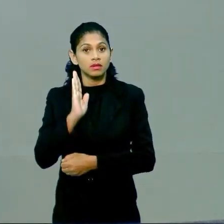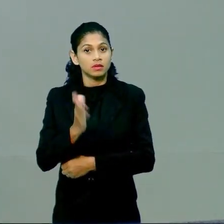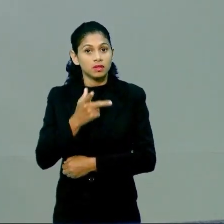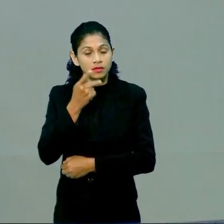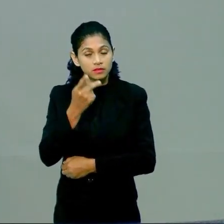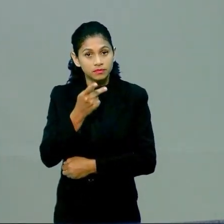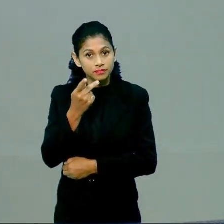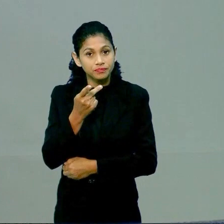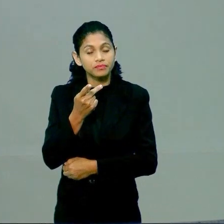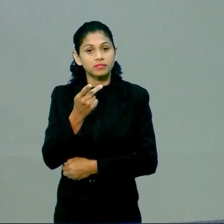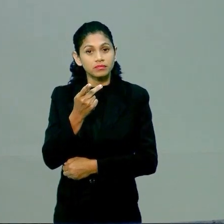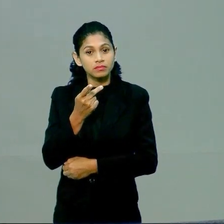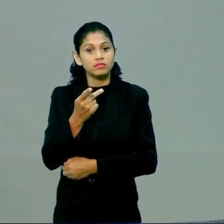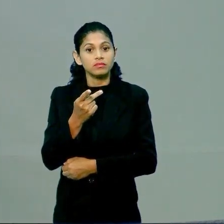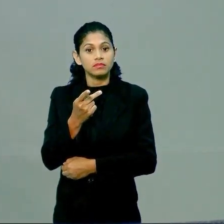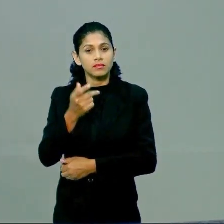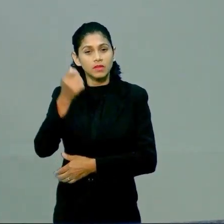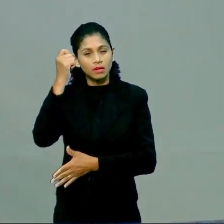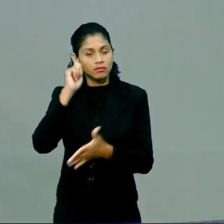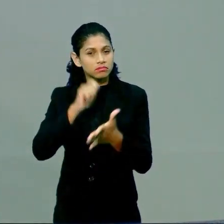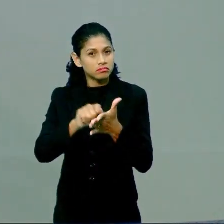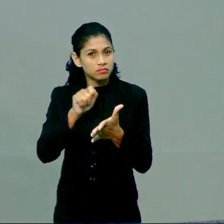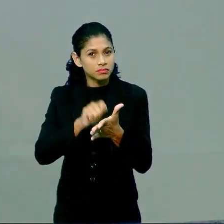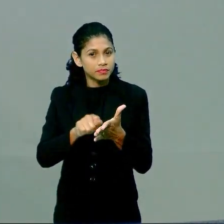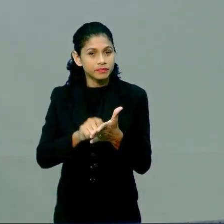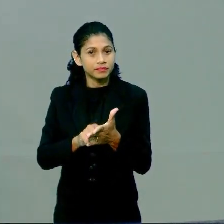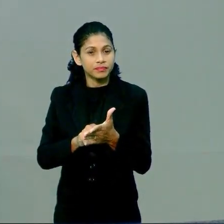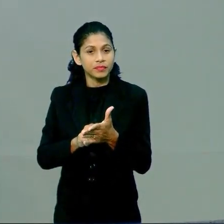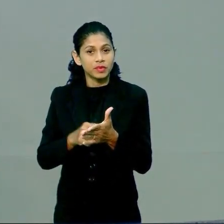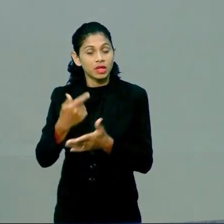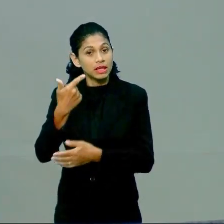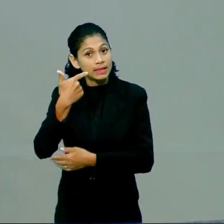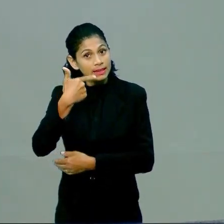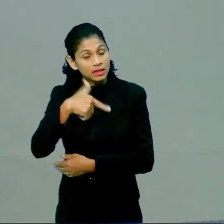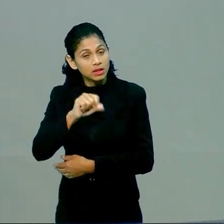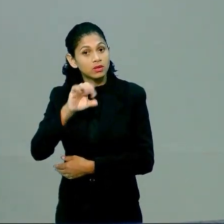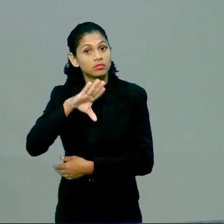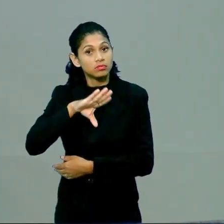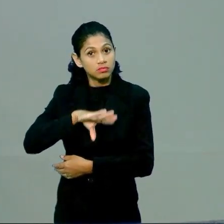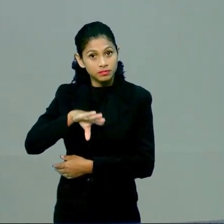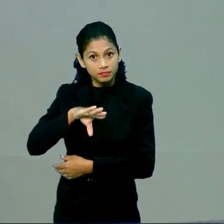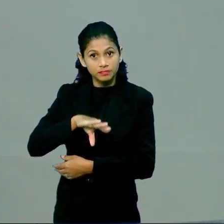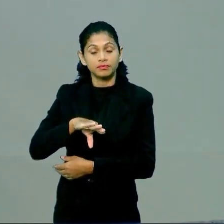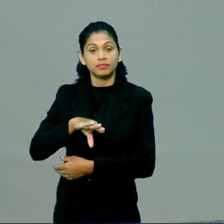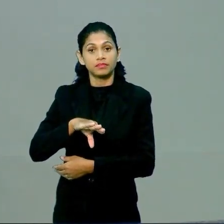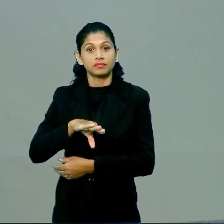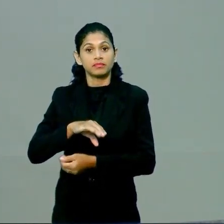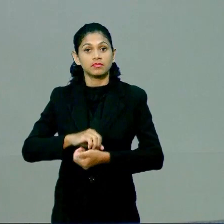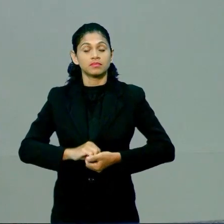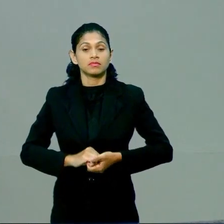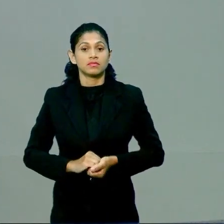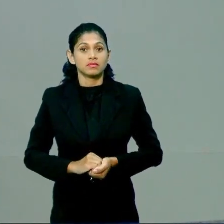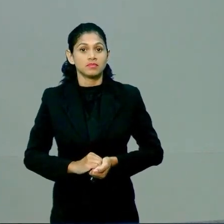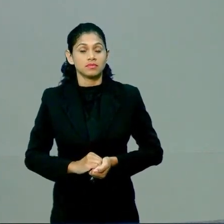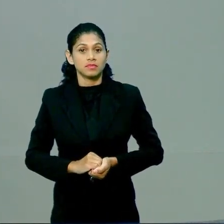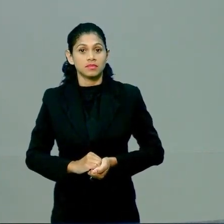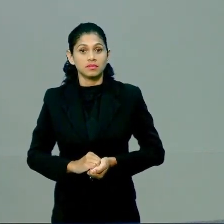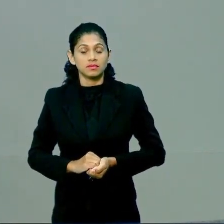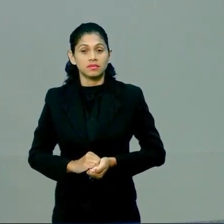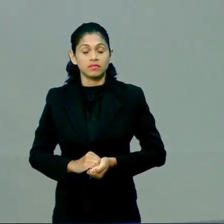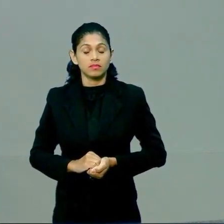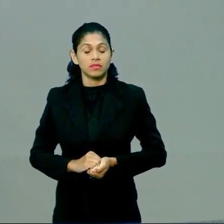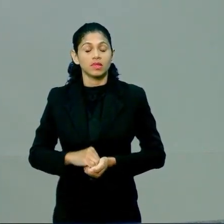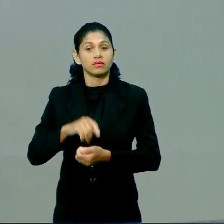descritor da língua portuguesa né a acho que é o D3 se eu não me engano em que você eh você